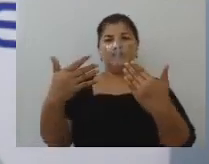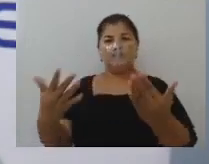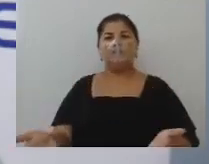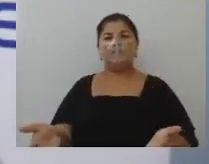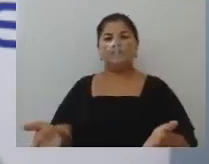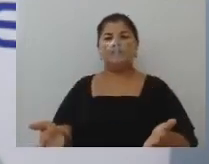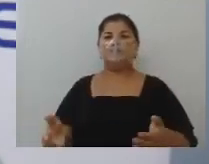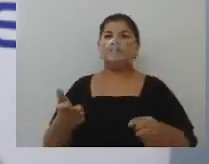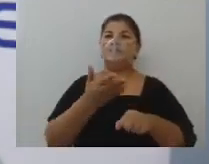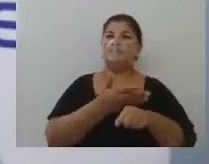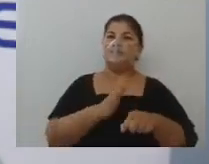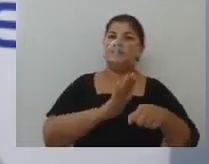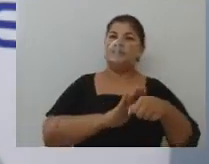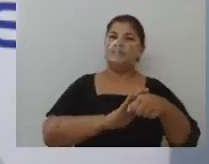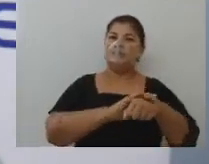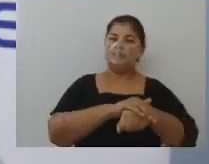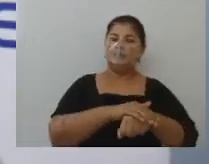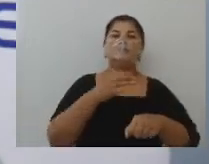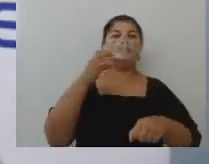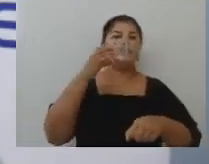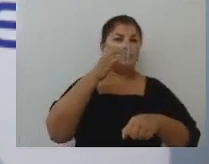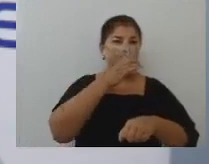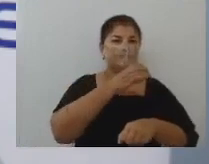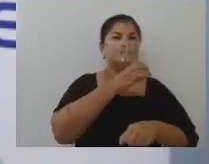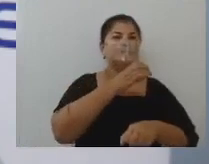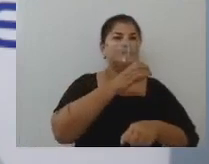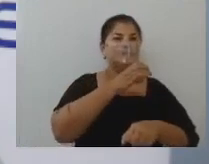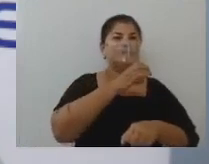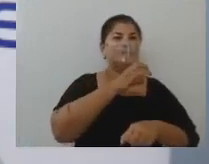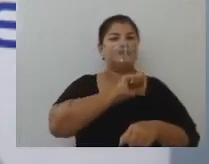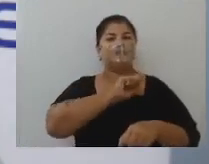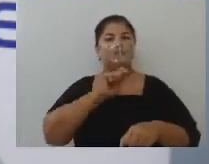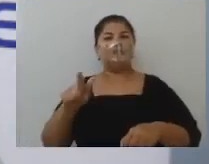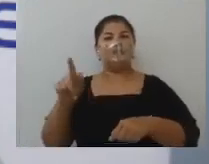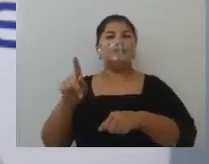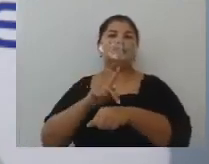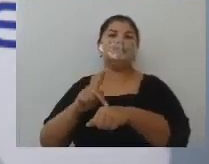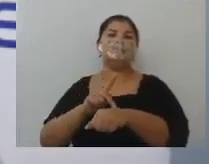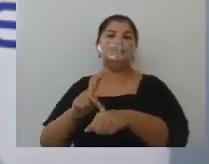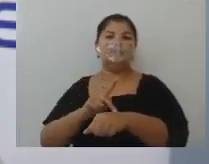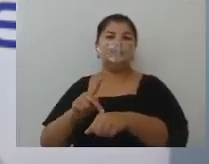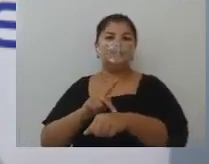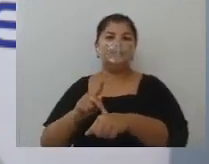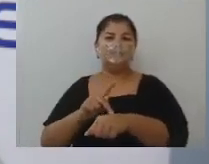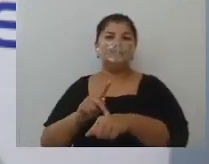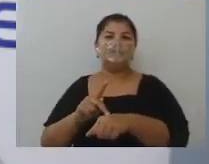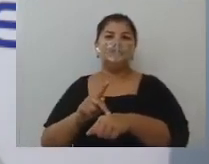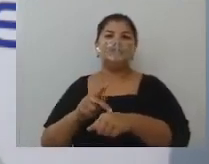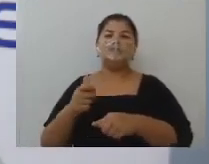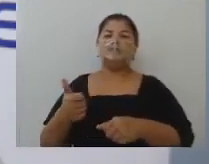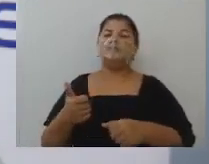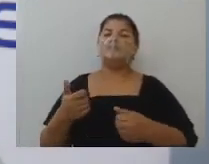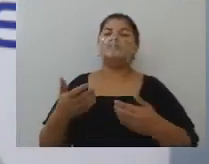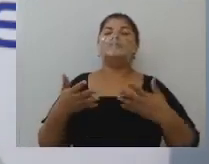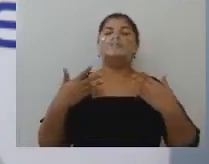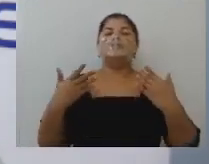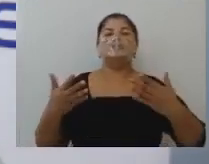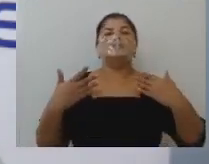o branco à noite esquenta mais, uma roupa escura à noite, uma roupa preta, vai ser mais